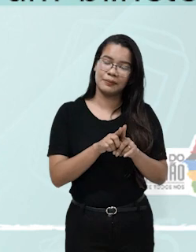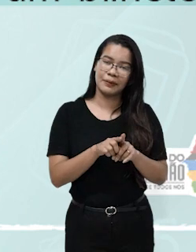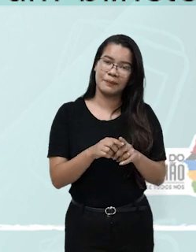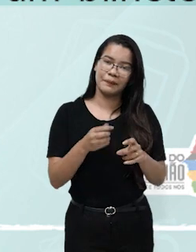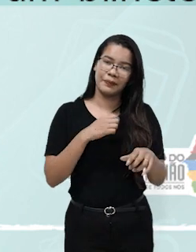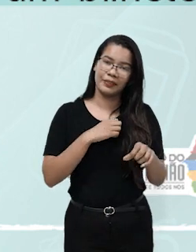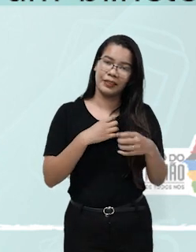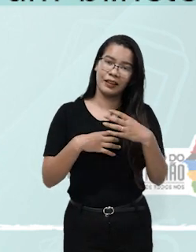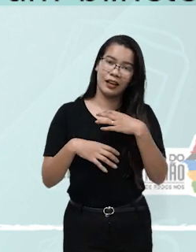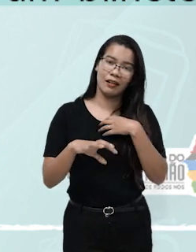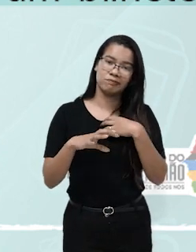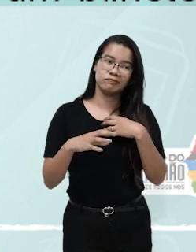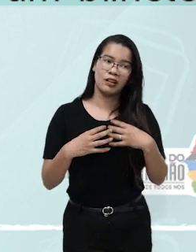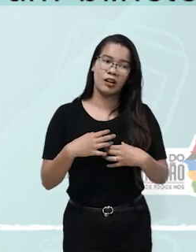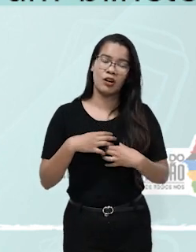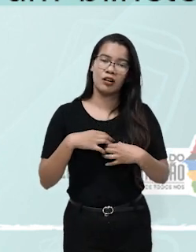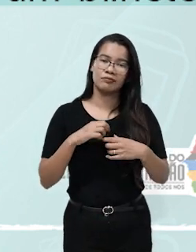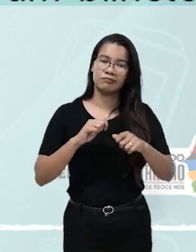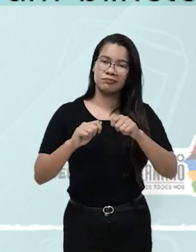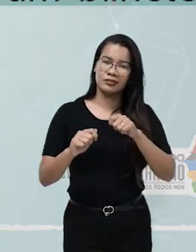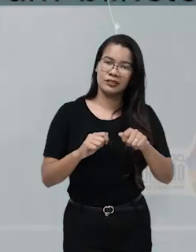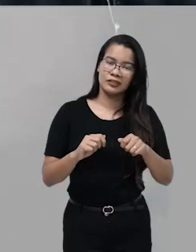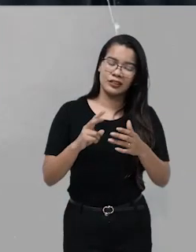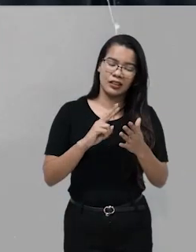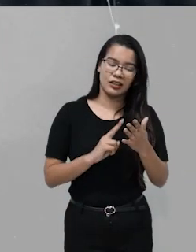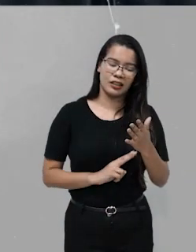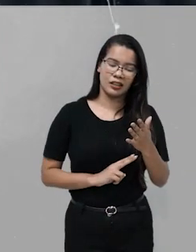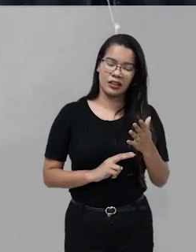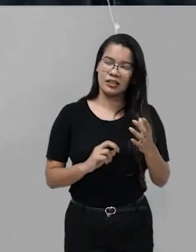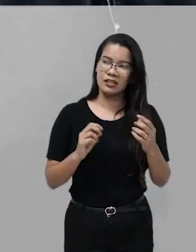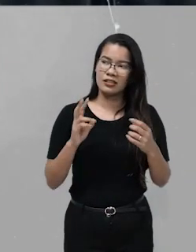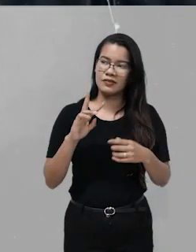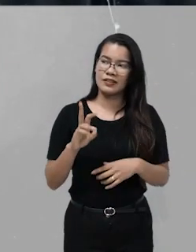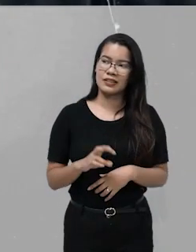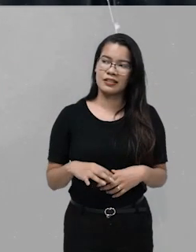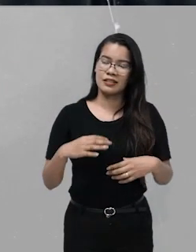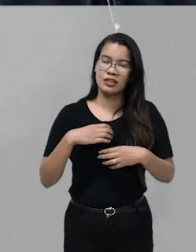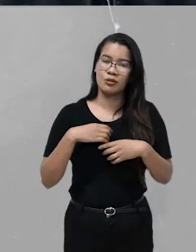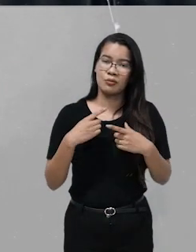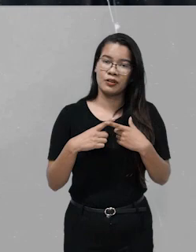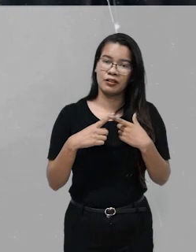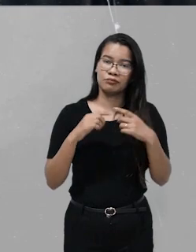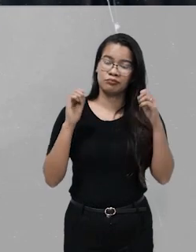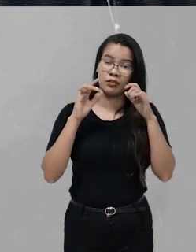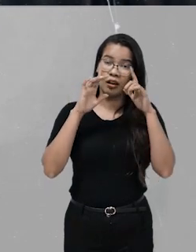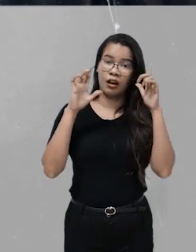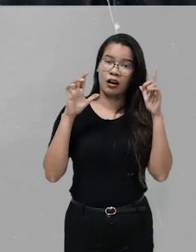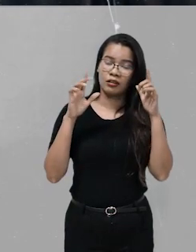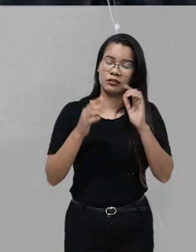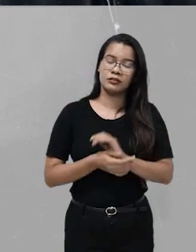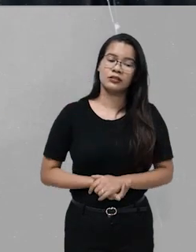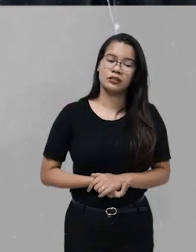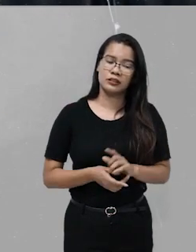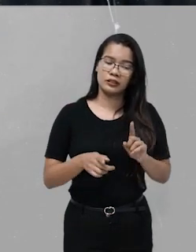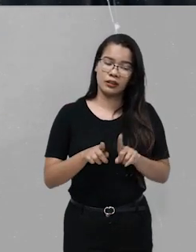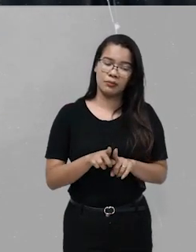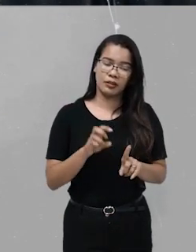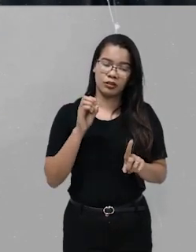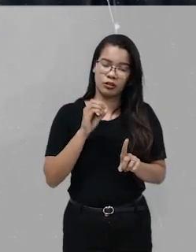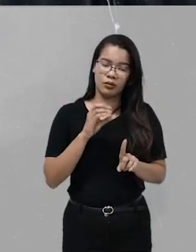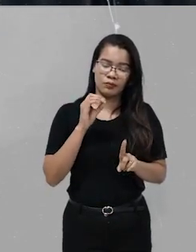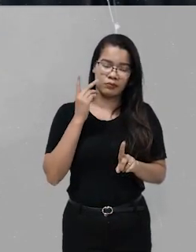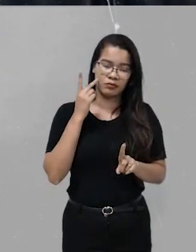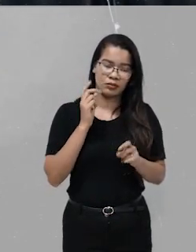que ele tem. Aí você lê e acaba sentindo aquelas reações porque ativa lá o teu psicológico. A instrução para